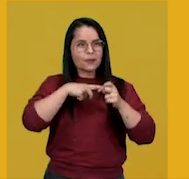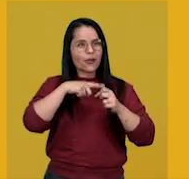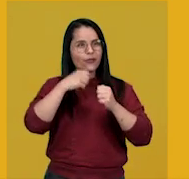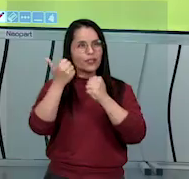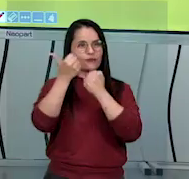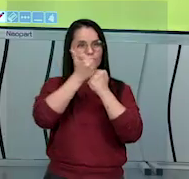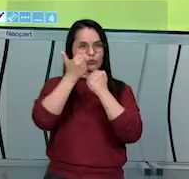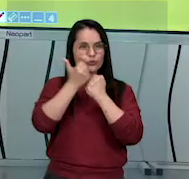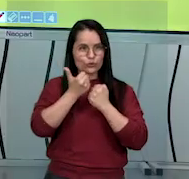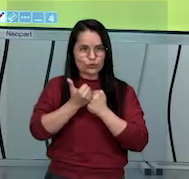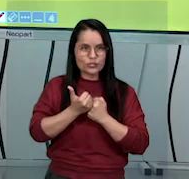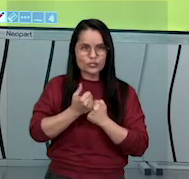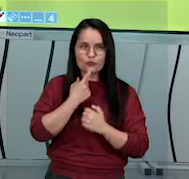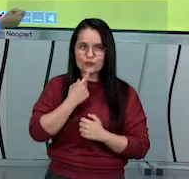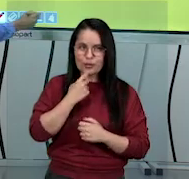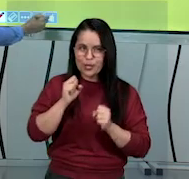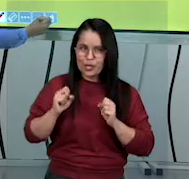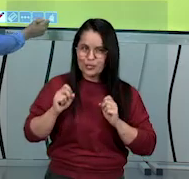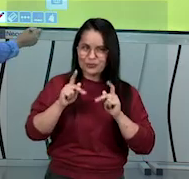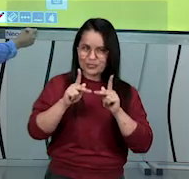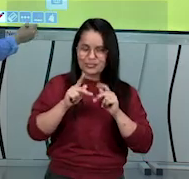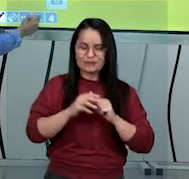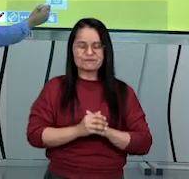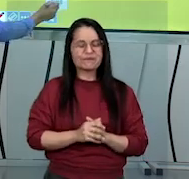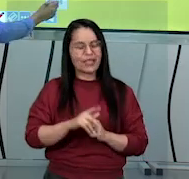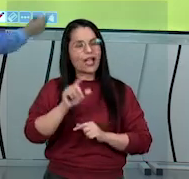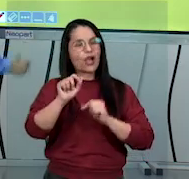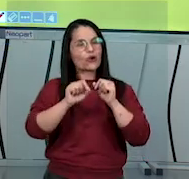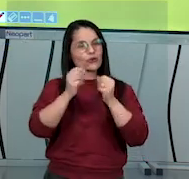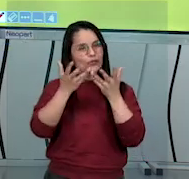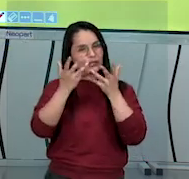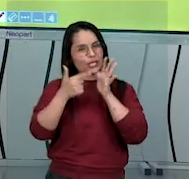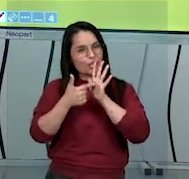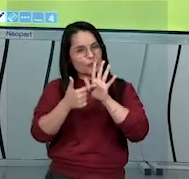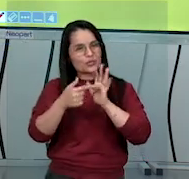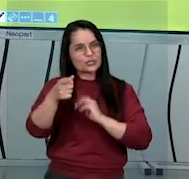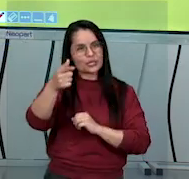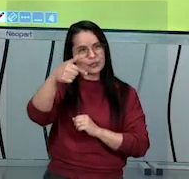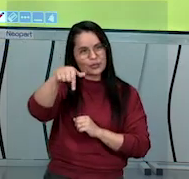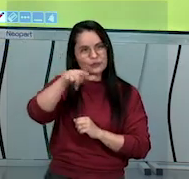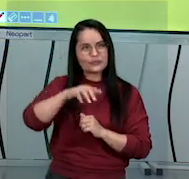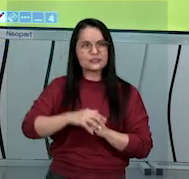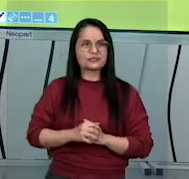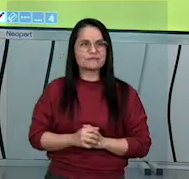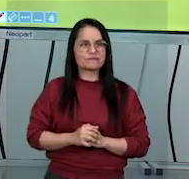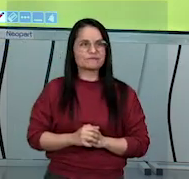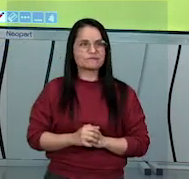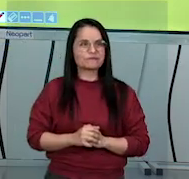esta. Ok? Bom, é isso que eu queria mostrar para vocês, tá?